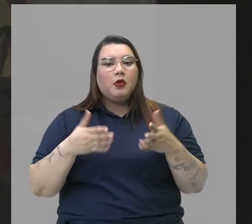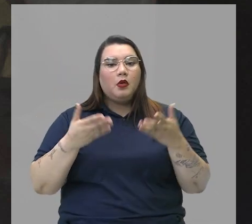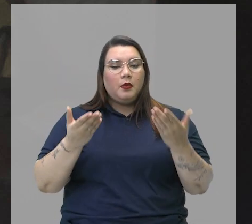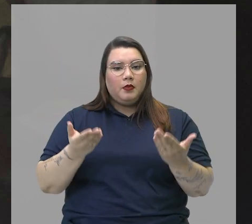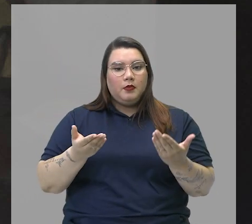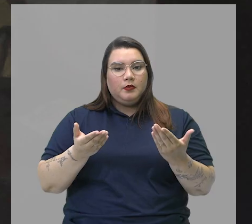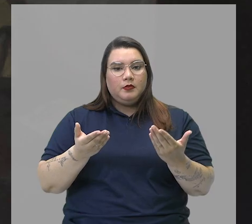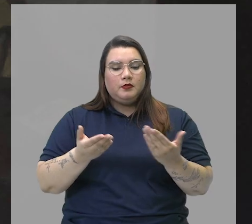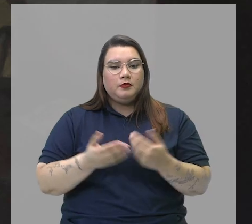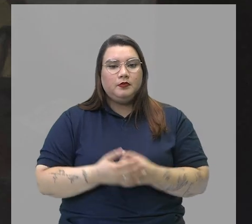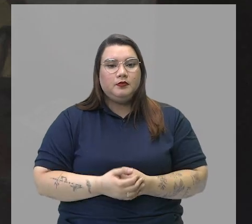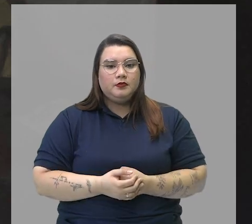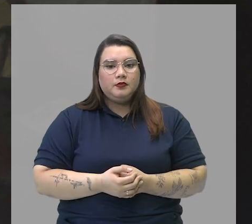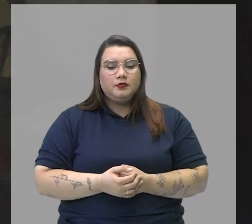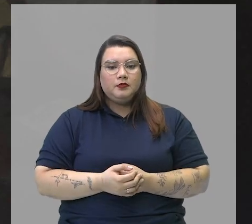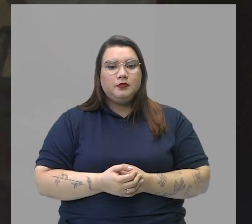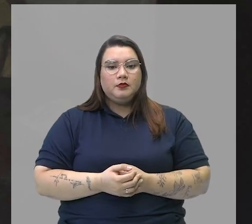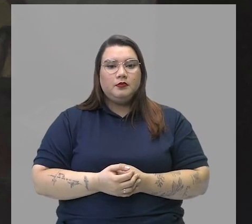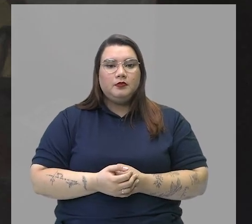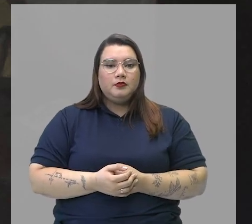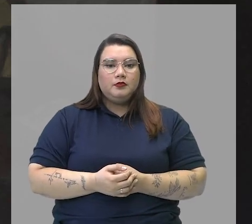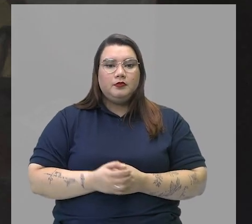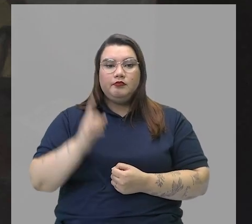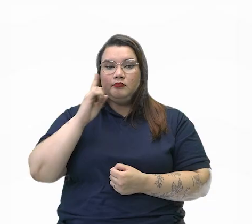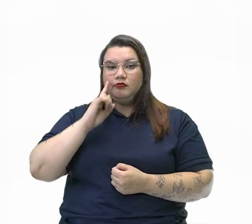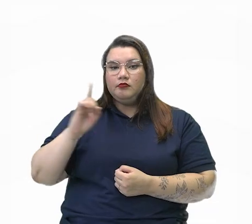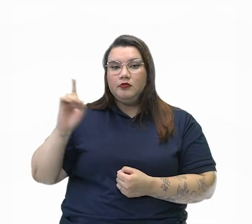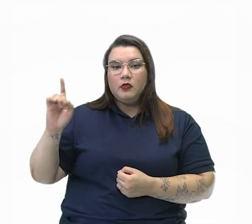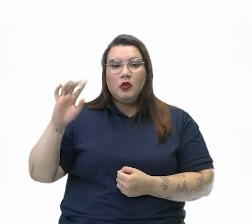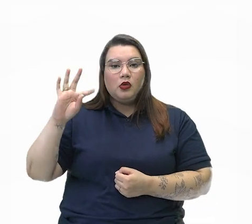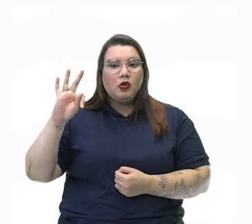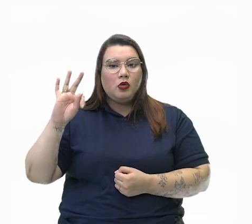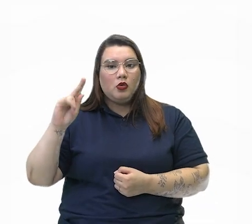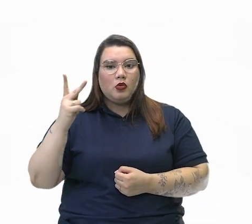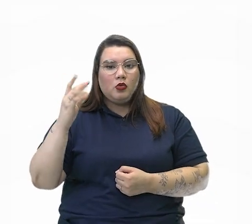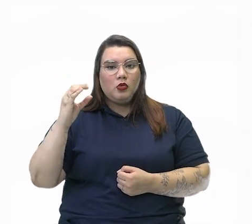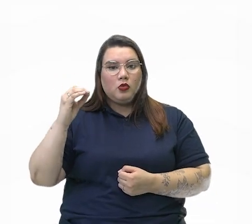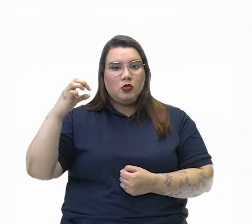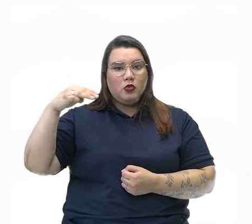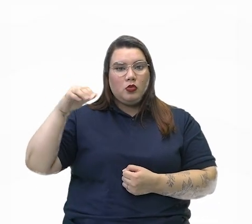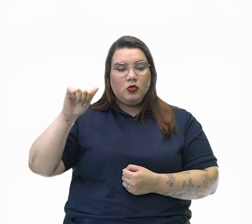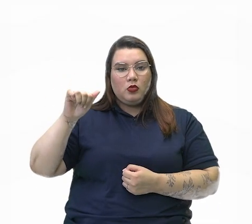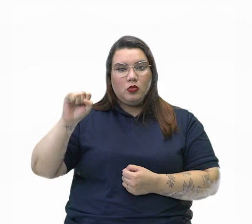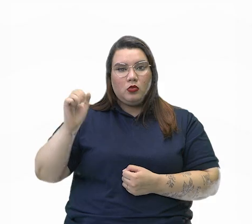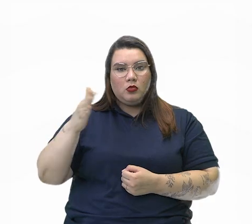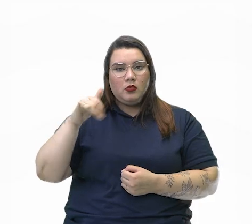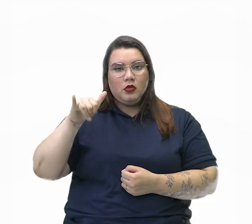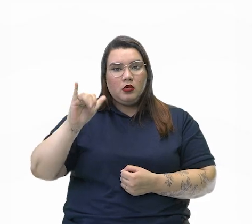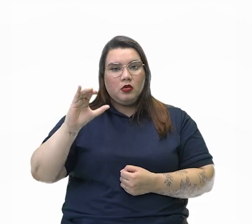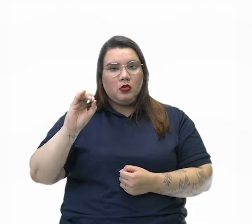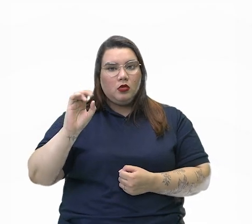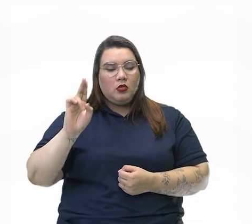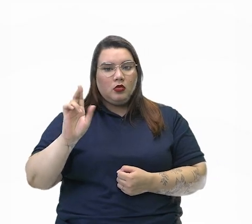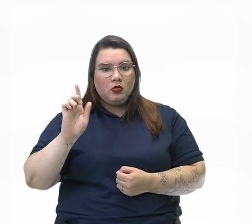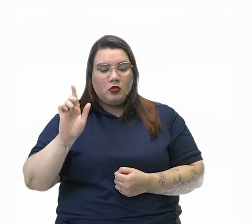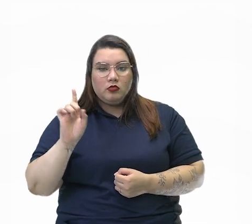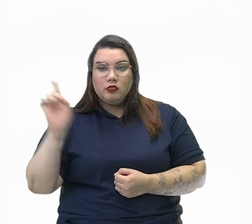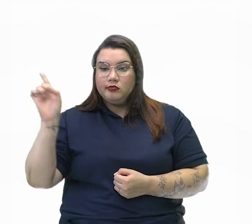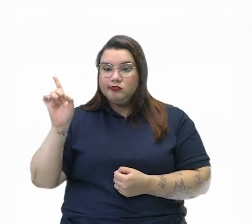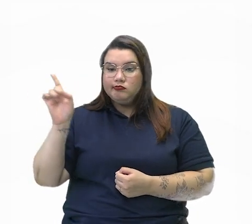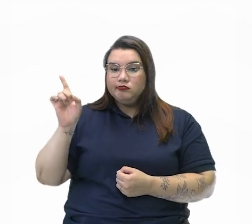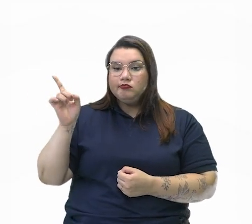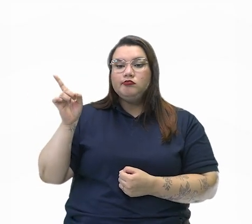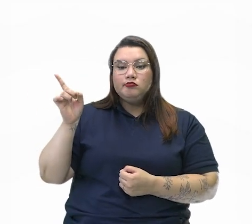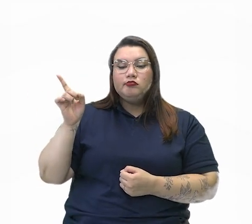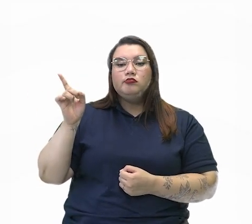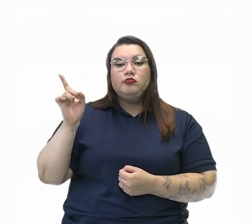Young. Vejam aí, vejam que a gente está falando aí em 1700. Aí,